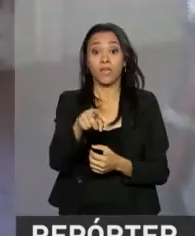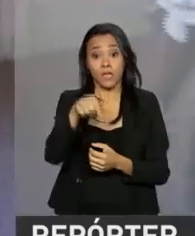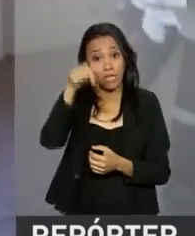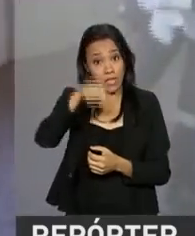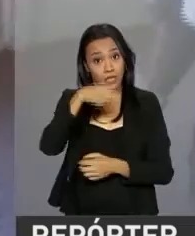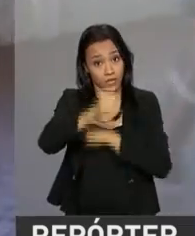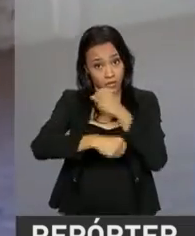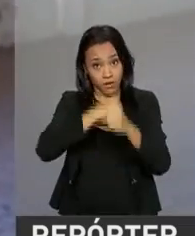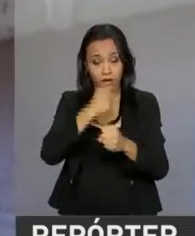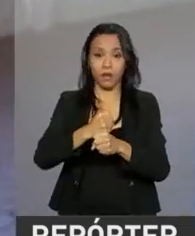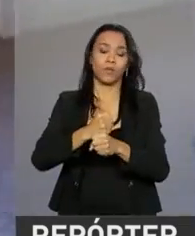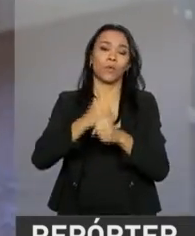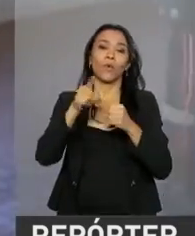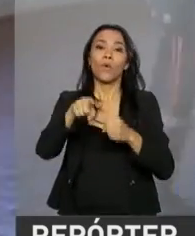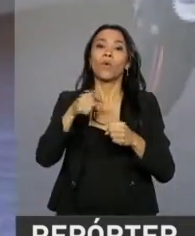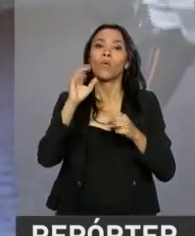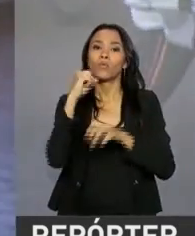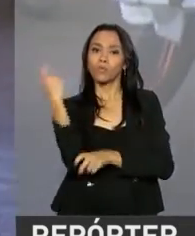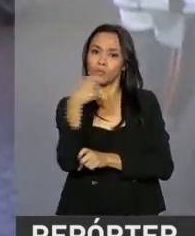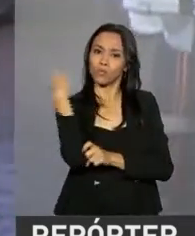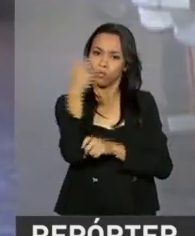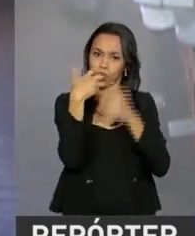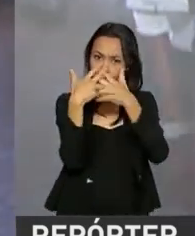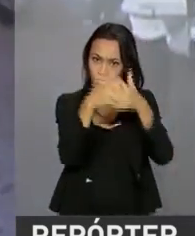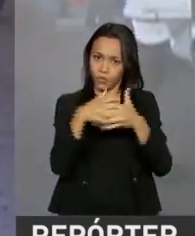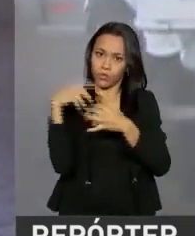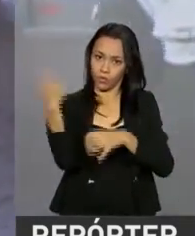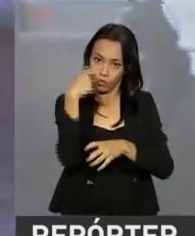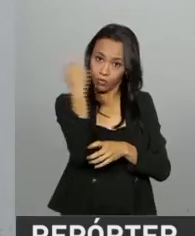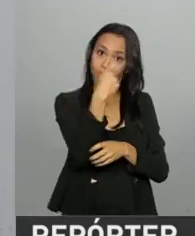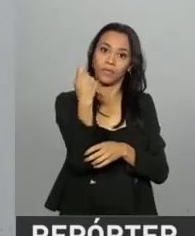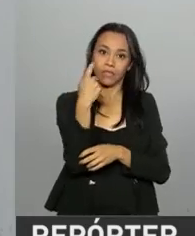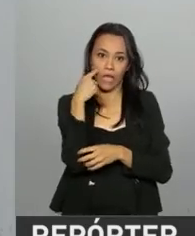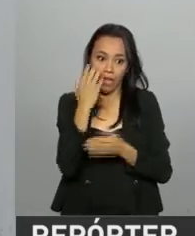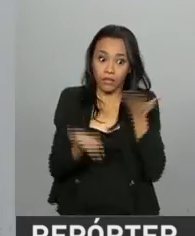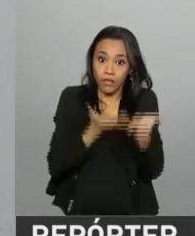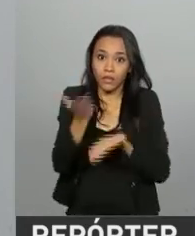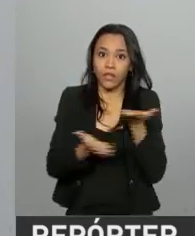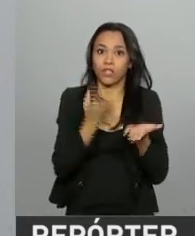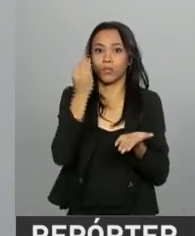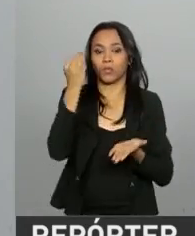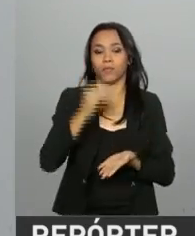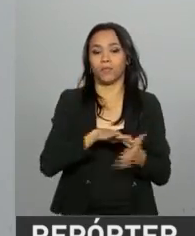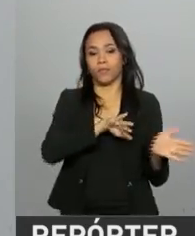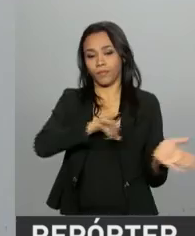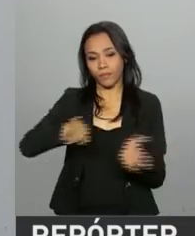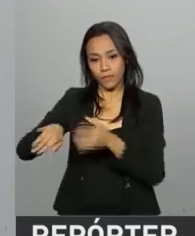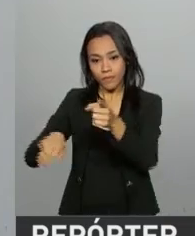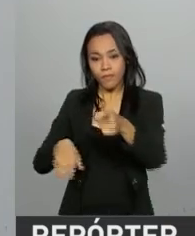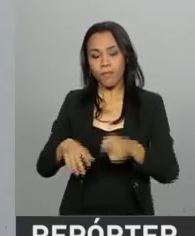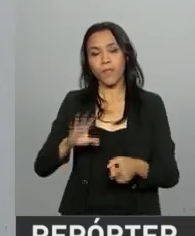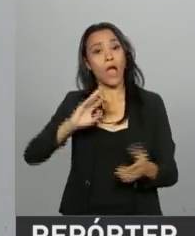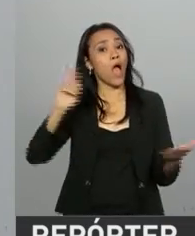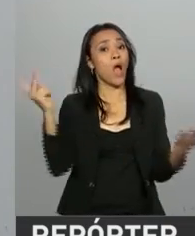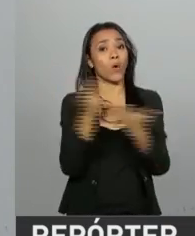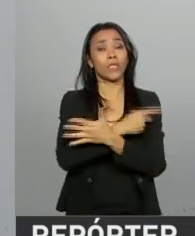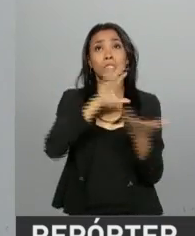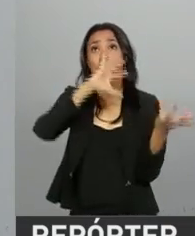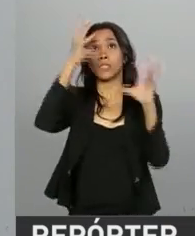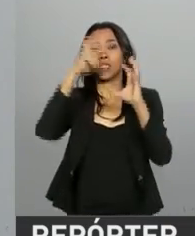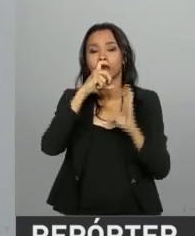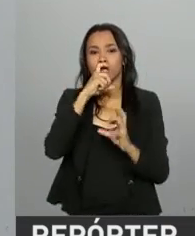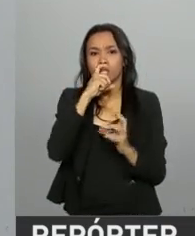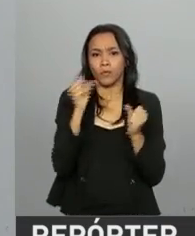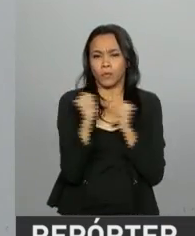saúde faz cerca de 30% a mais desse tipo de atendimento quando ocorre o frio há uma tendência de todos os